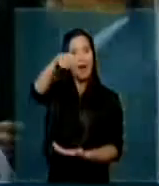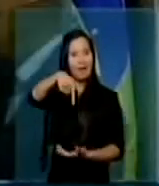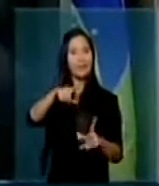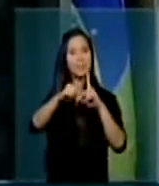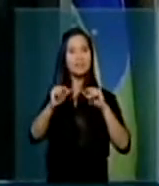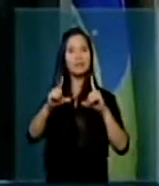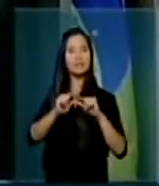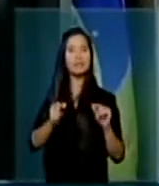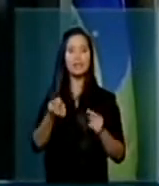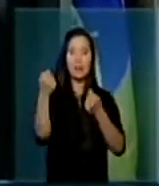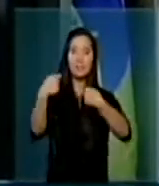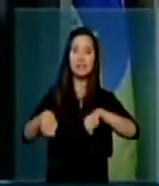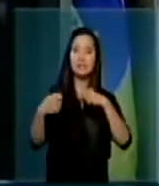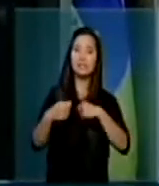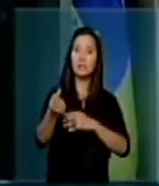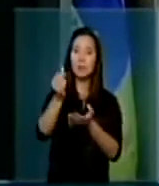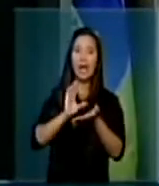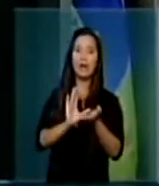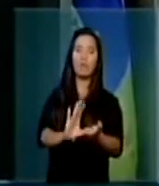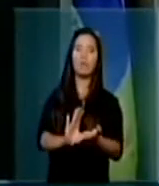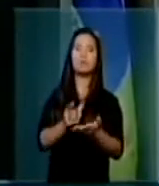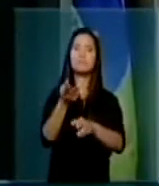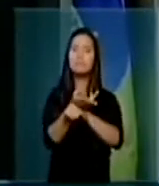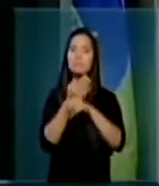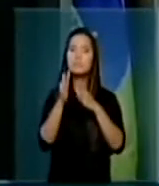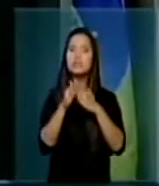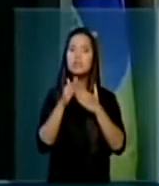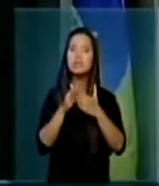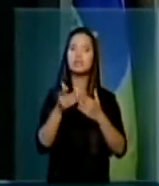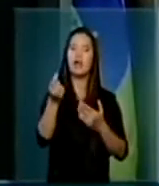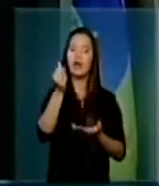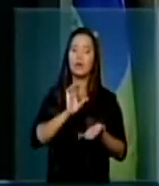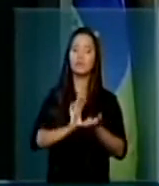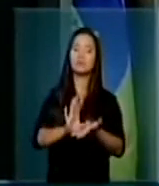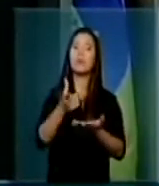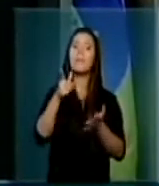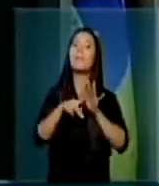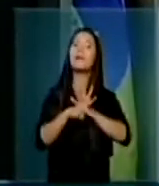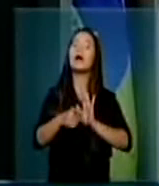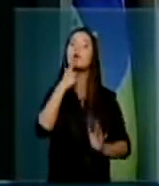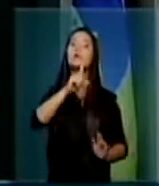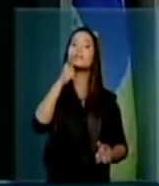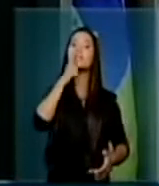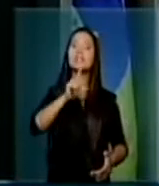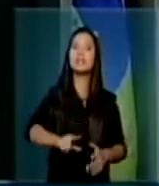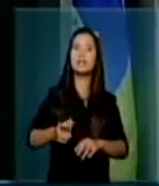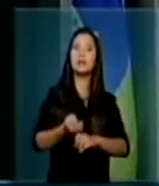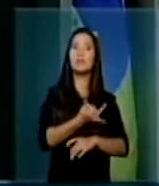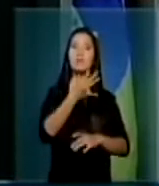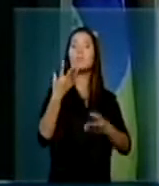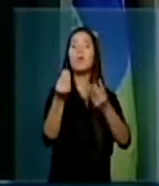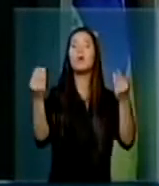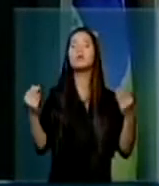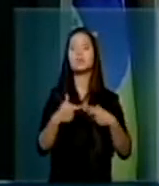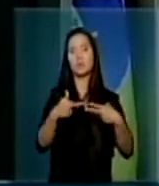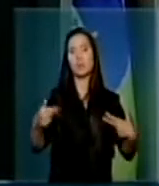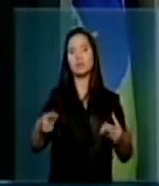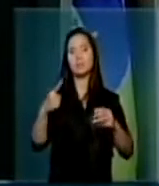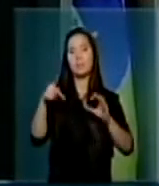Brasília recursos que visem a recuperar uma série de coisas na minha cidade de